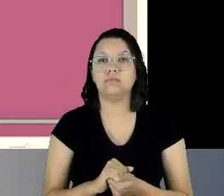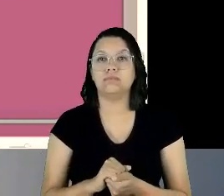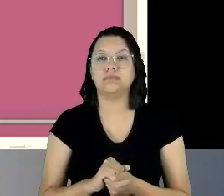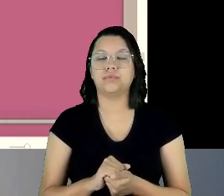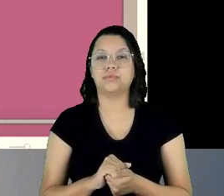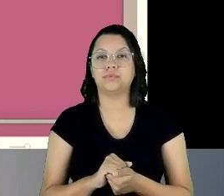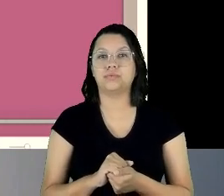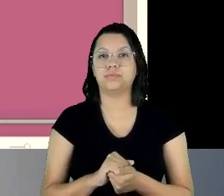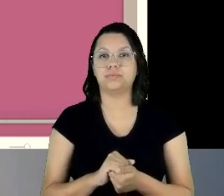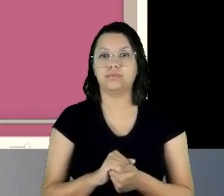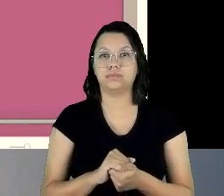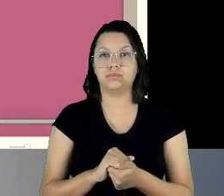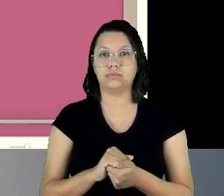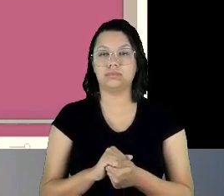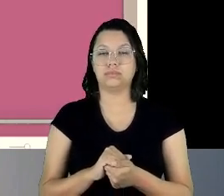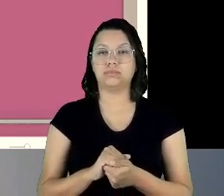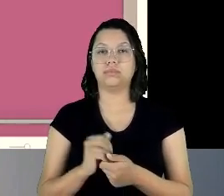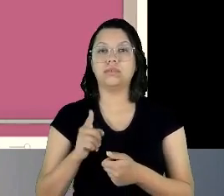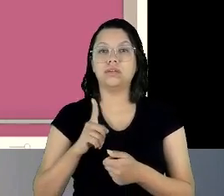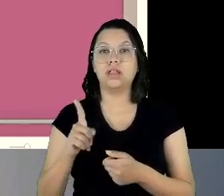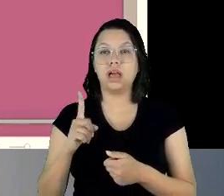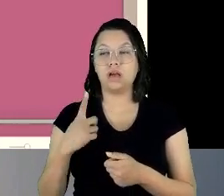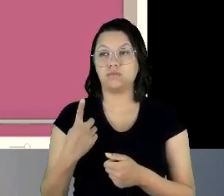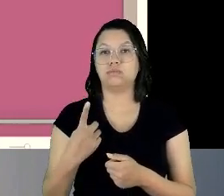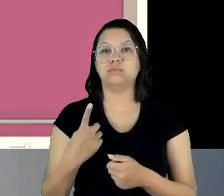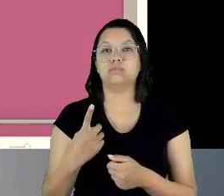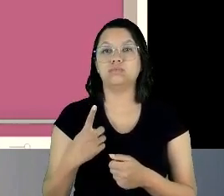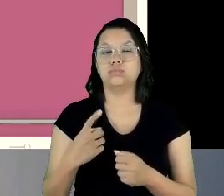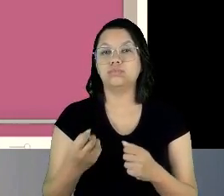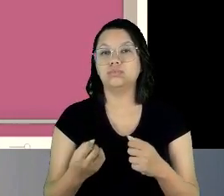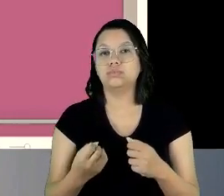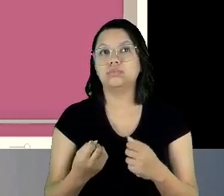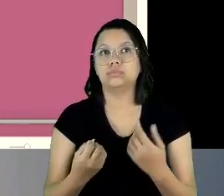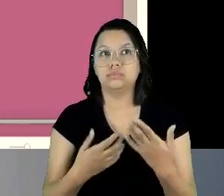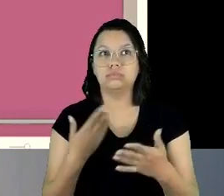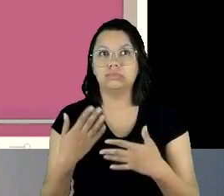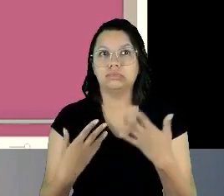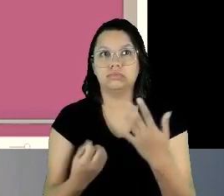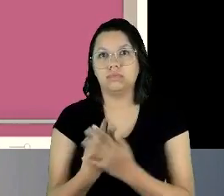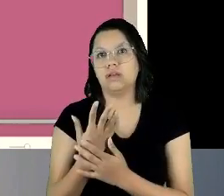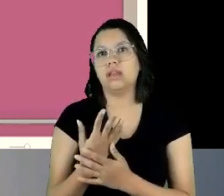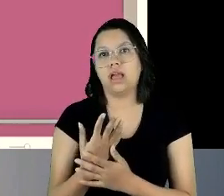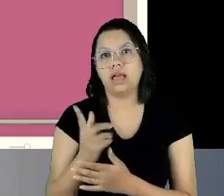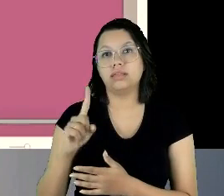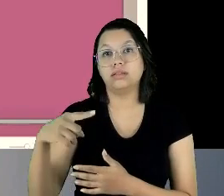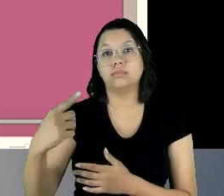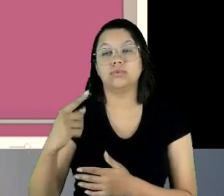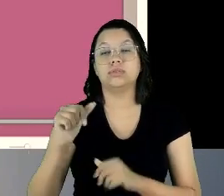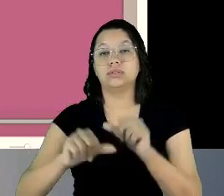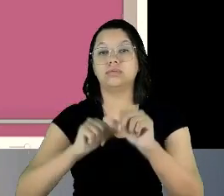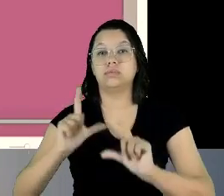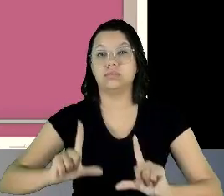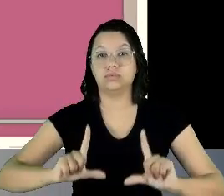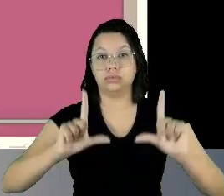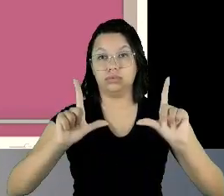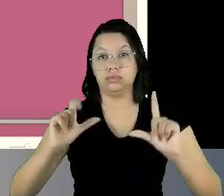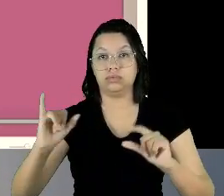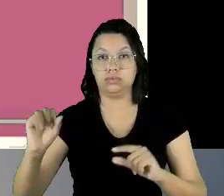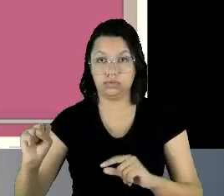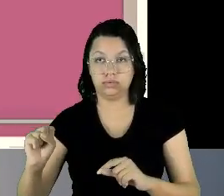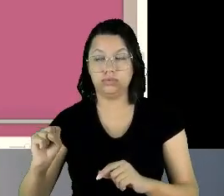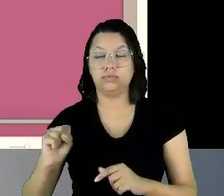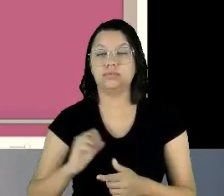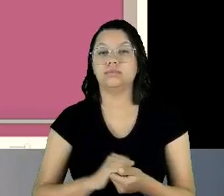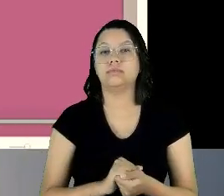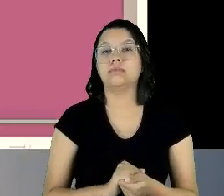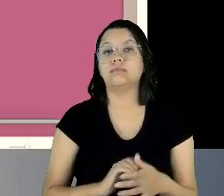JustLab, e lá um dos protótipos, que de fato se tornou depois a página, é o protótipo da